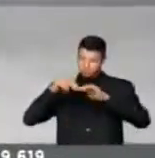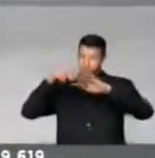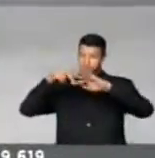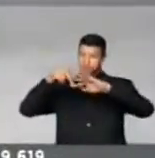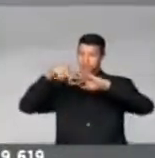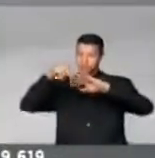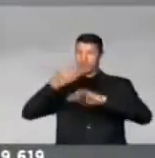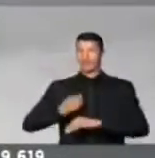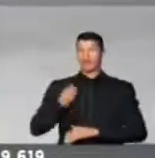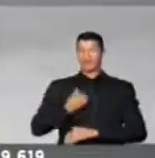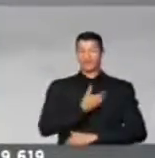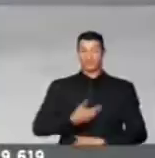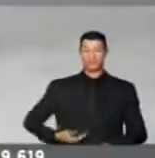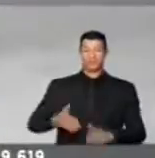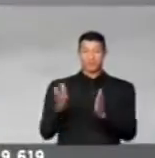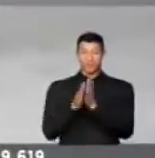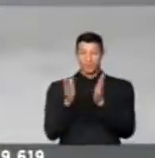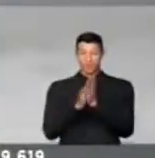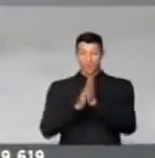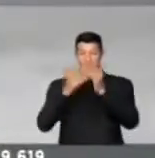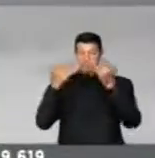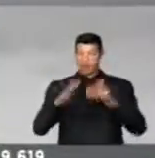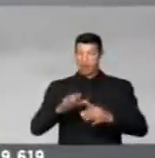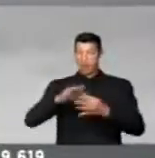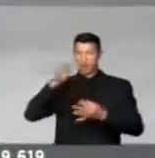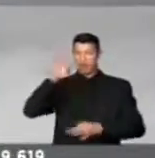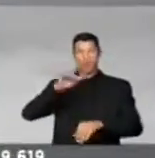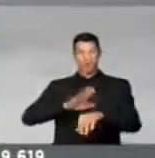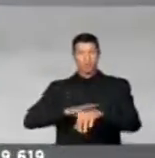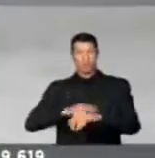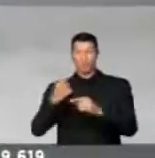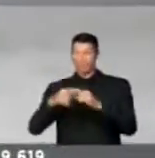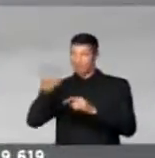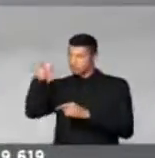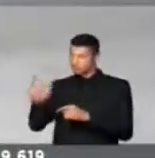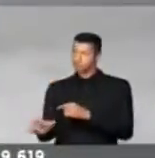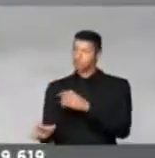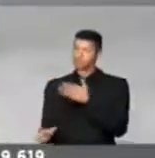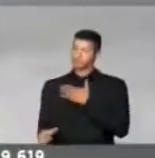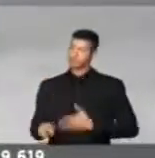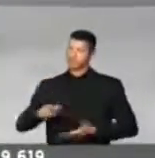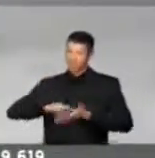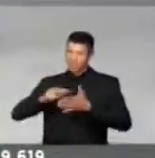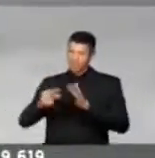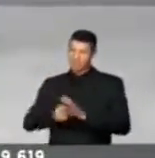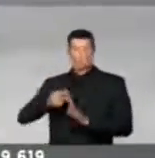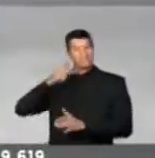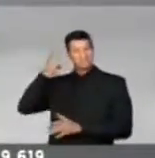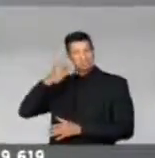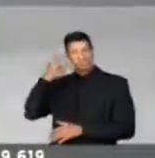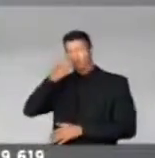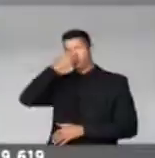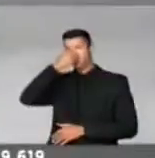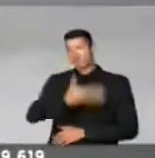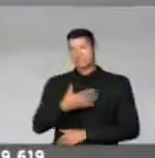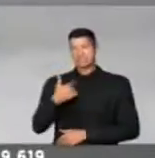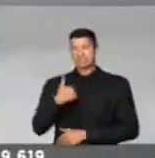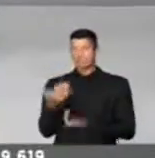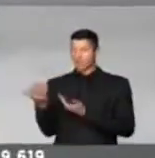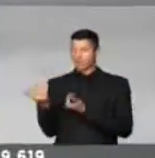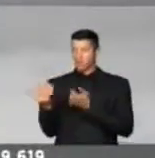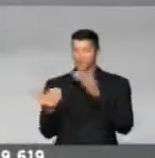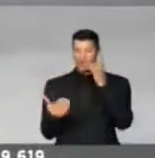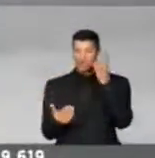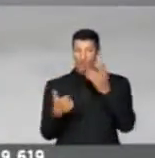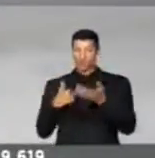vida pública. Parabéns por esse grande expediente, porque você é um sinônimo de grande parlamentar e eu, como um jovem